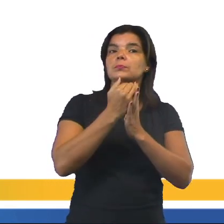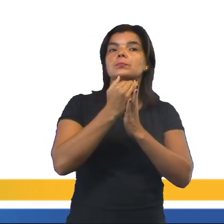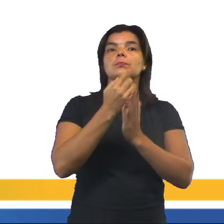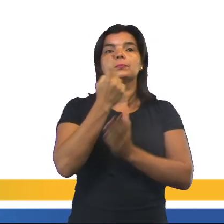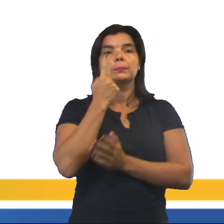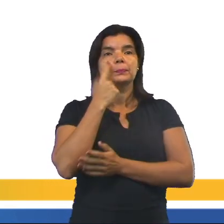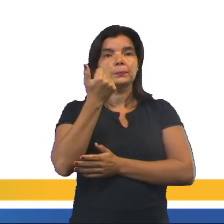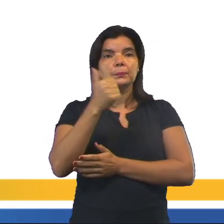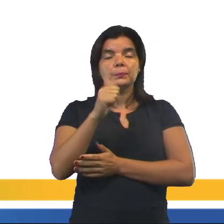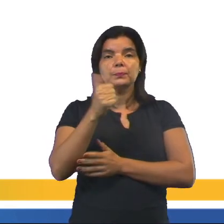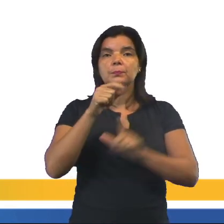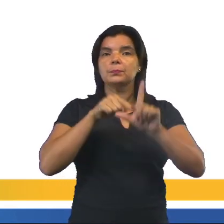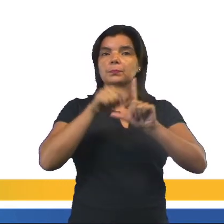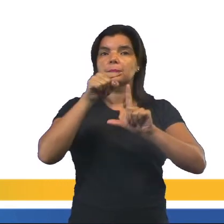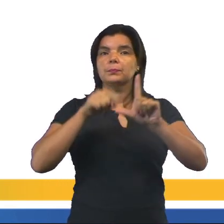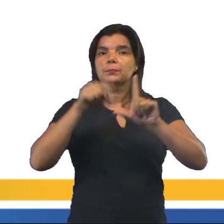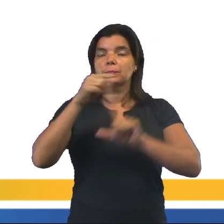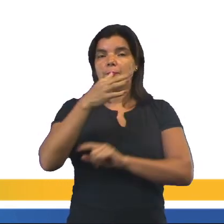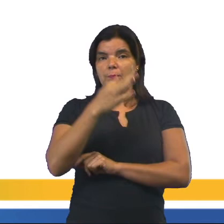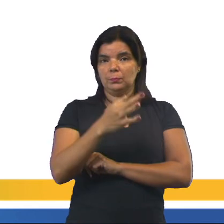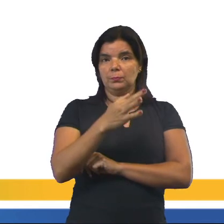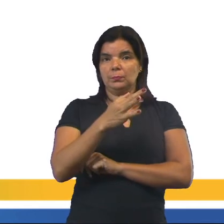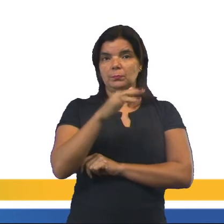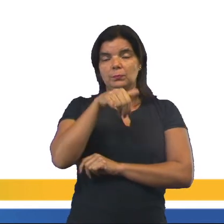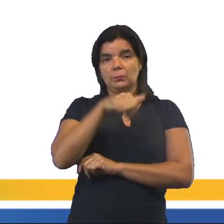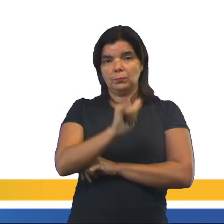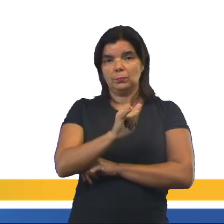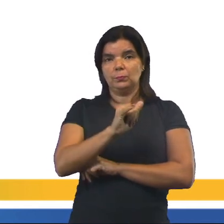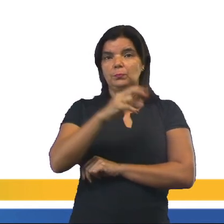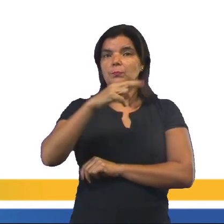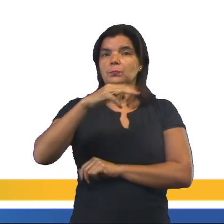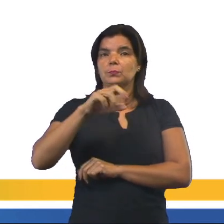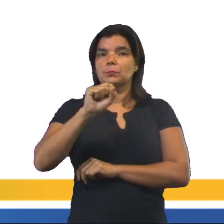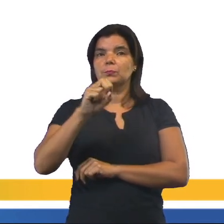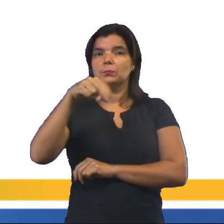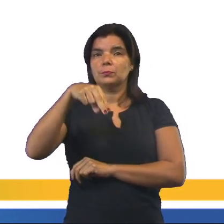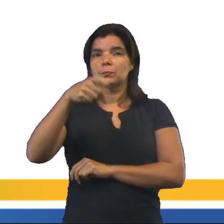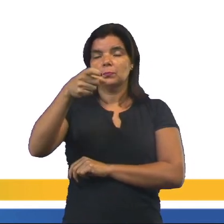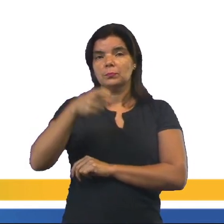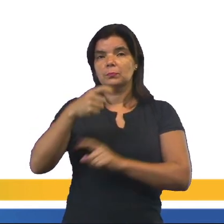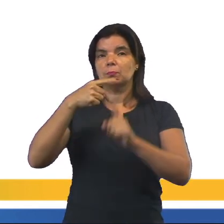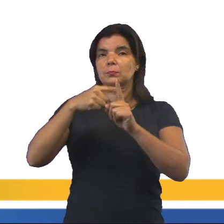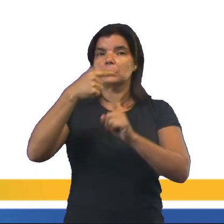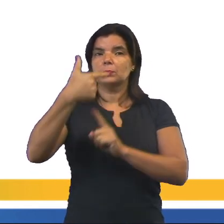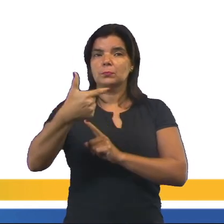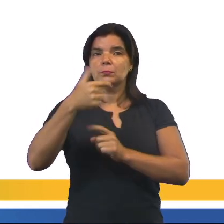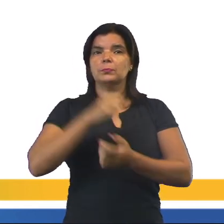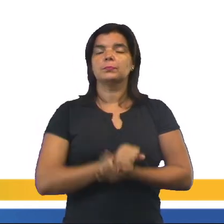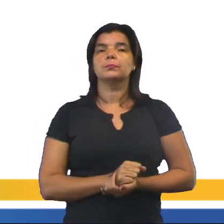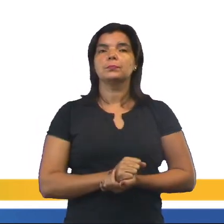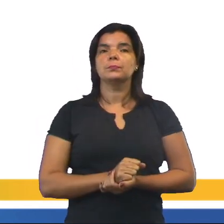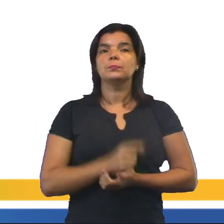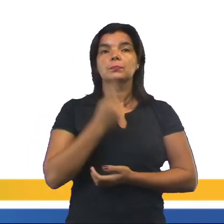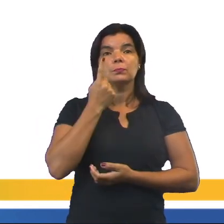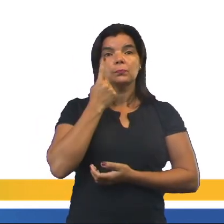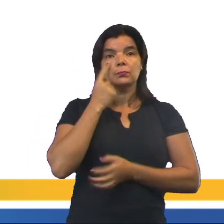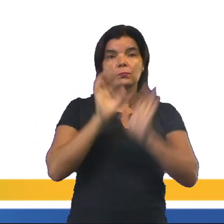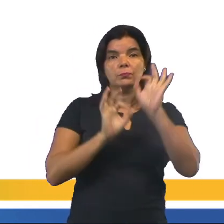Então, vamos analisar o gráfico da função y é igual a seno de x mais